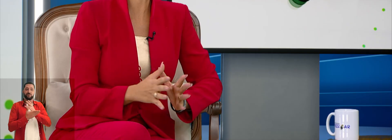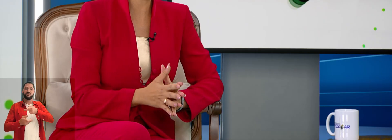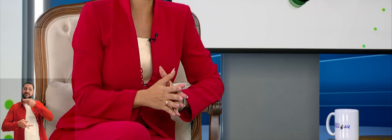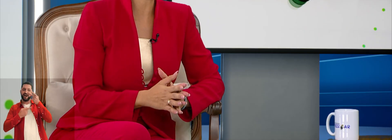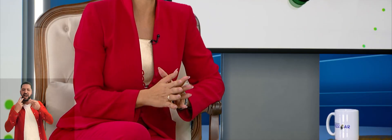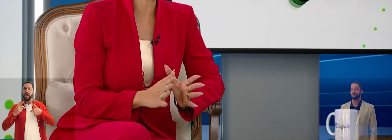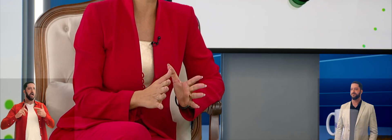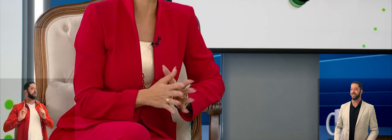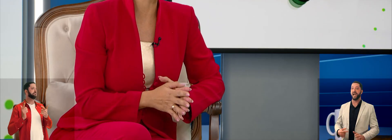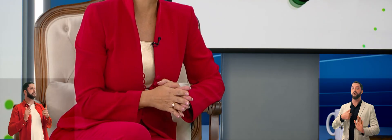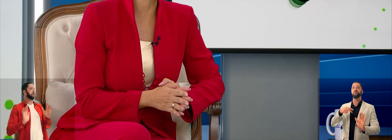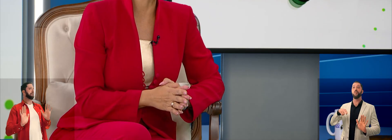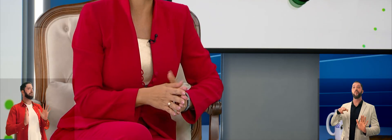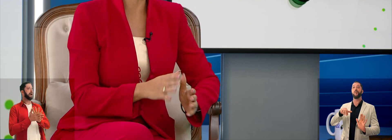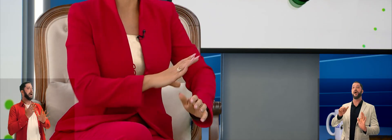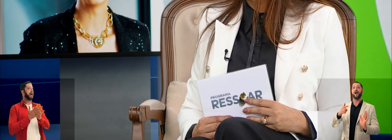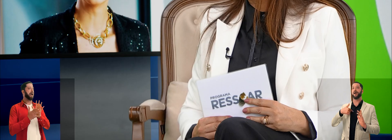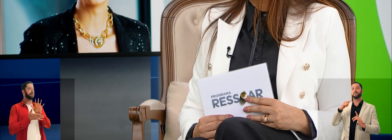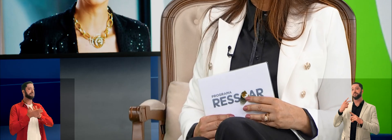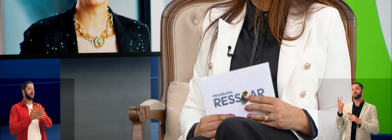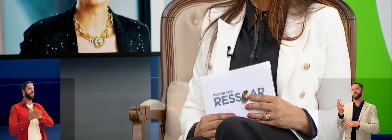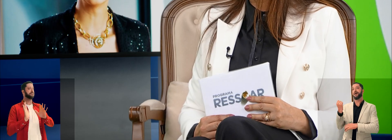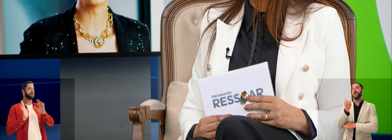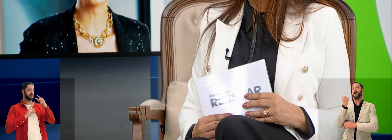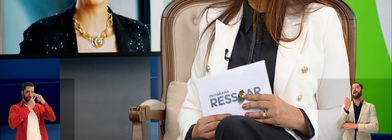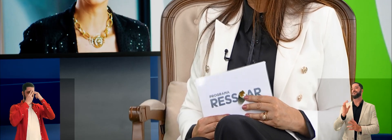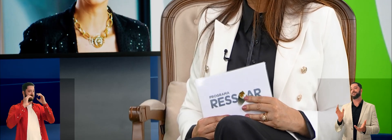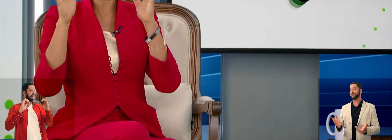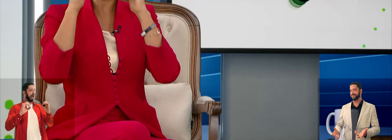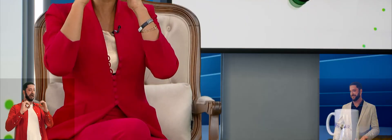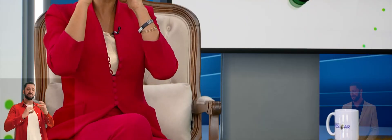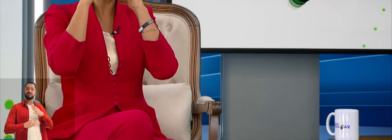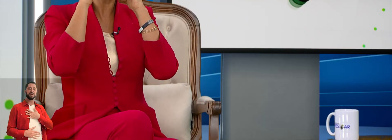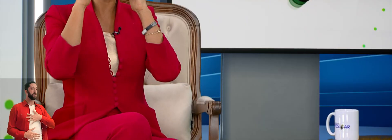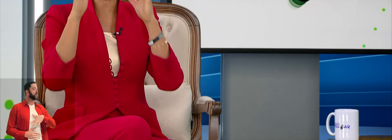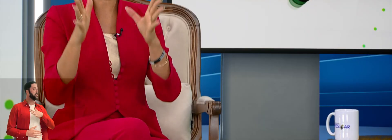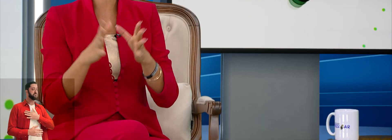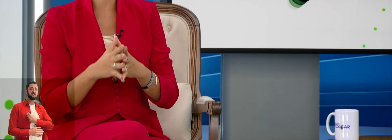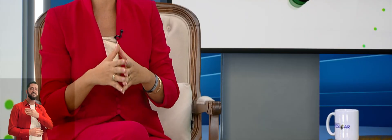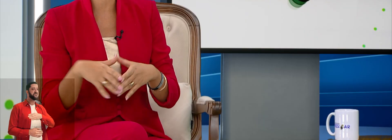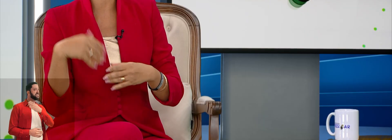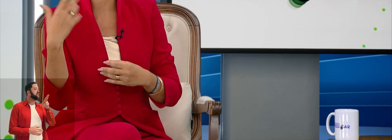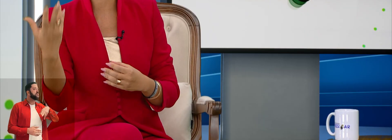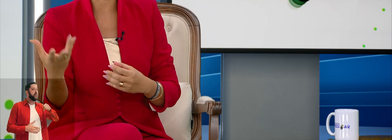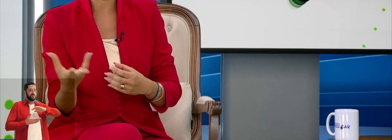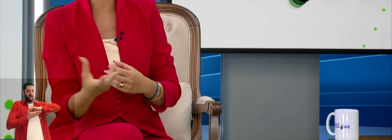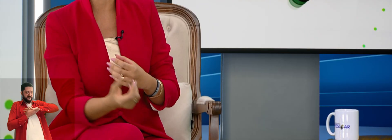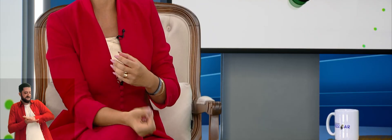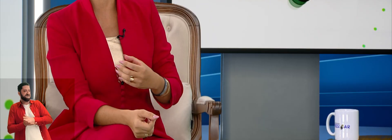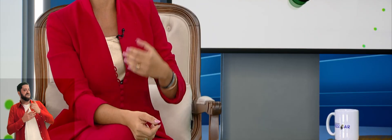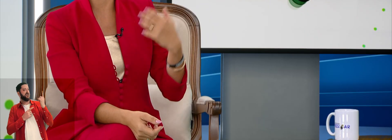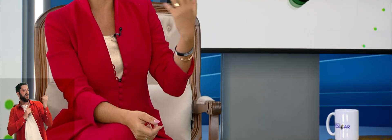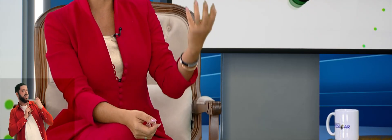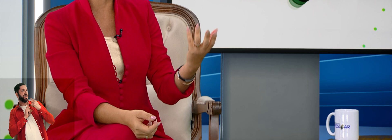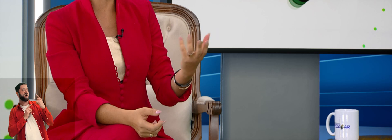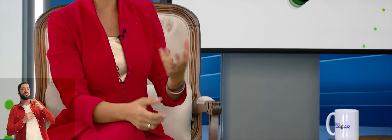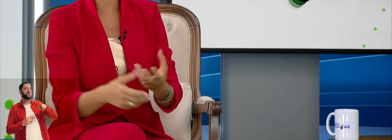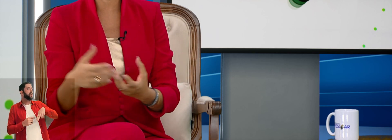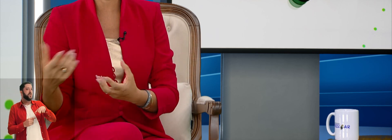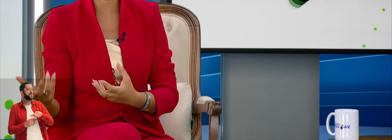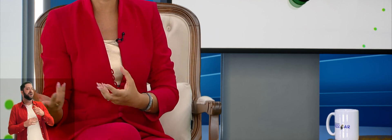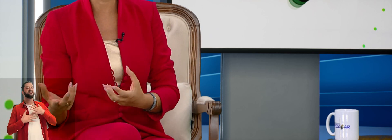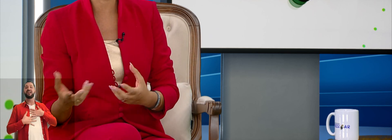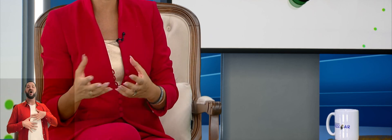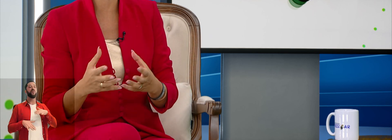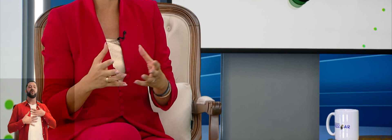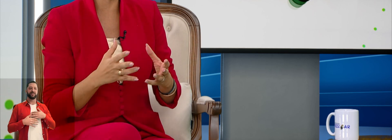tenho bloqueio, tá tudo bem, tá tudo nunca resolvido. Nunca aconteceu comigo nada nunca tão grave. Nunca aconteceu comigo nada tão grave, nunca fui abusado, nunca sofri abuso físico